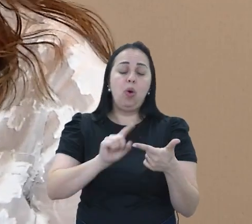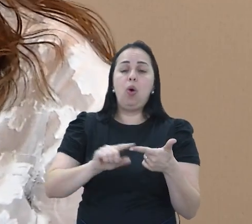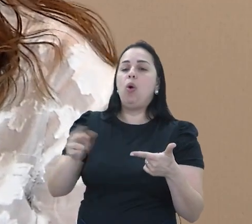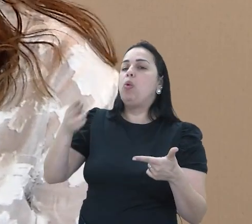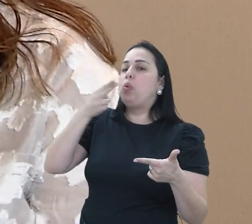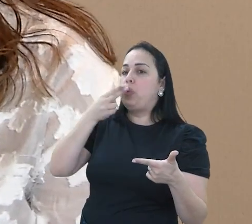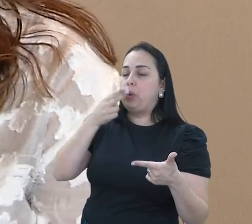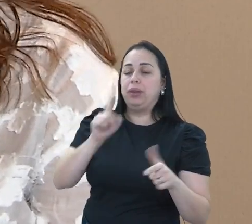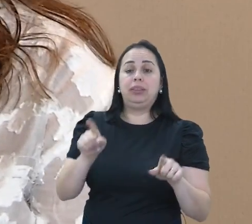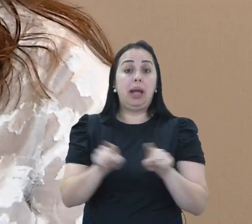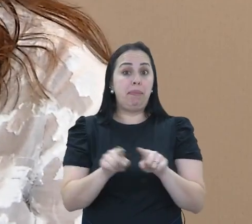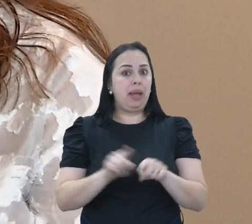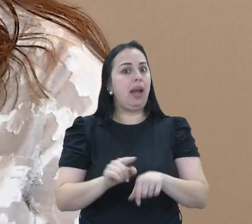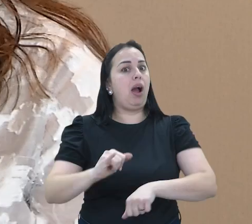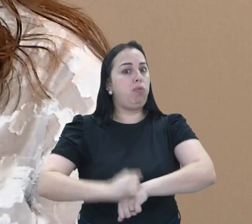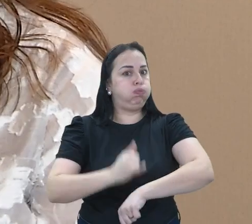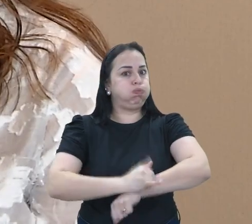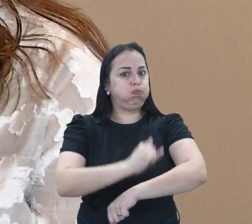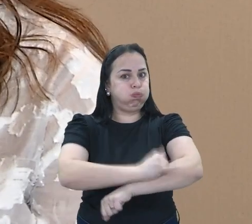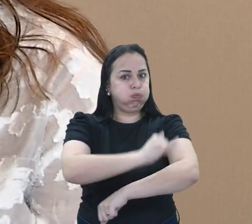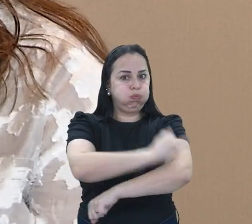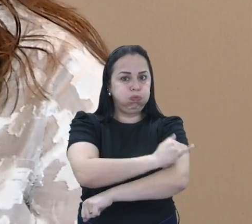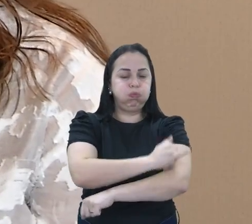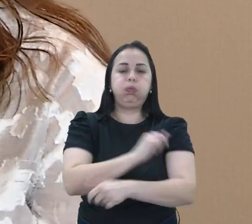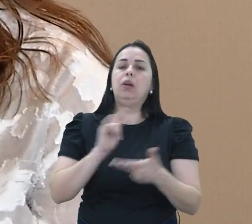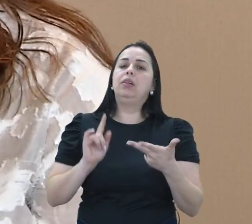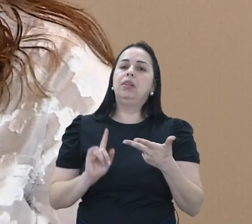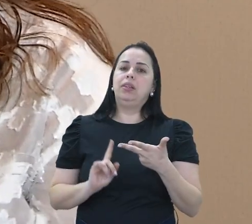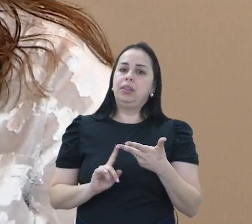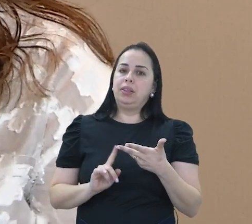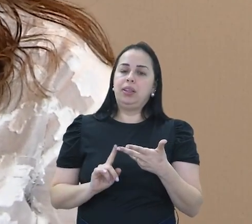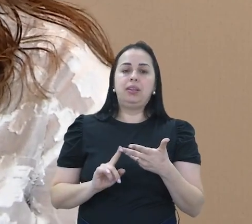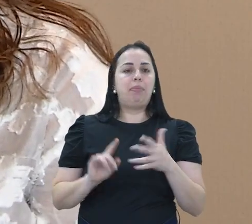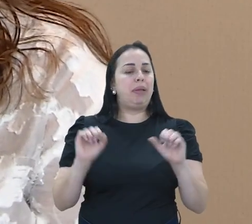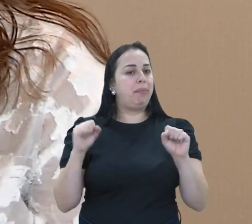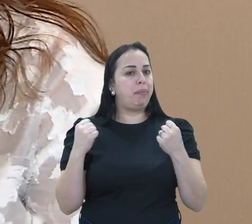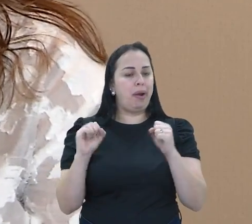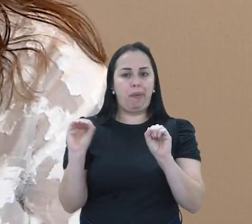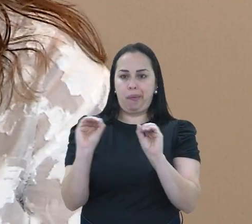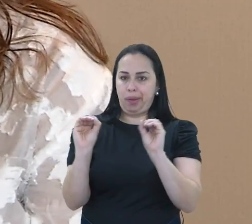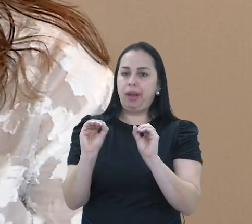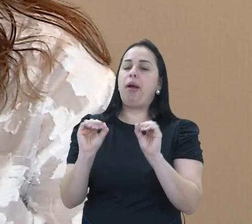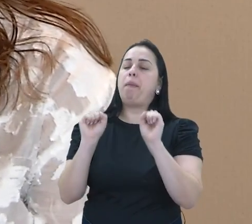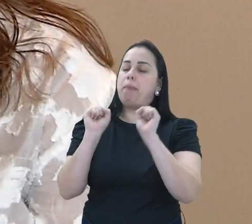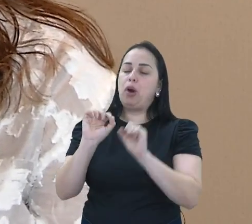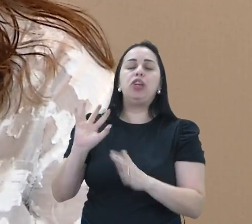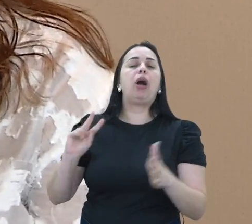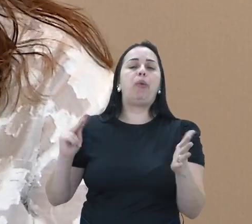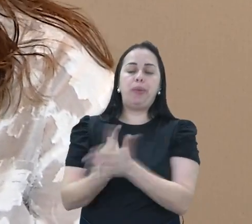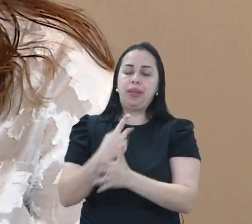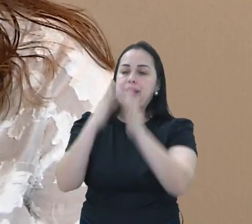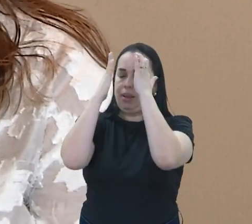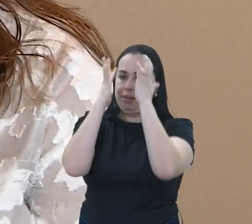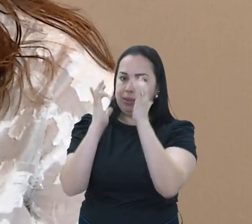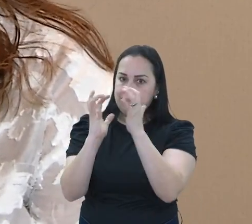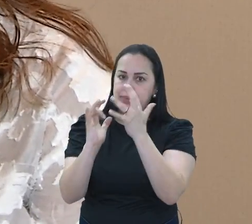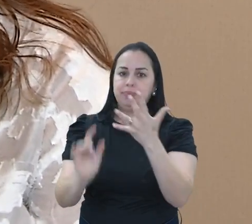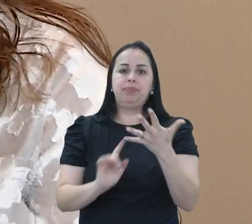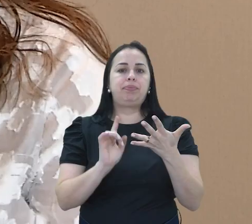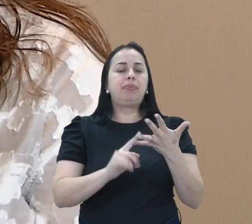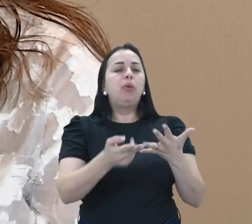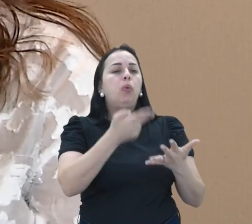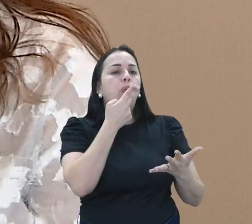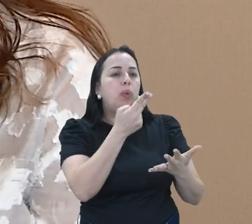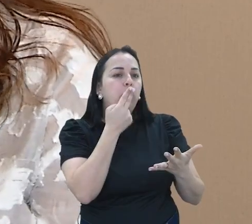saudável, né? Obesidade é um fator de risco muito significativo, assim como não praticar atividade física, o sedentarismo em